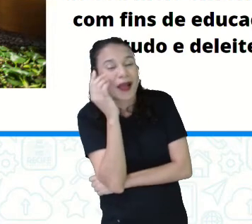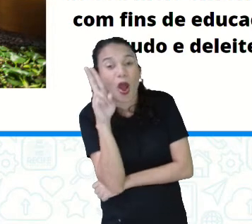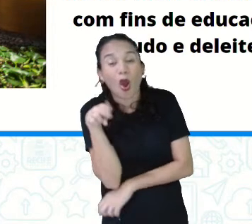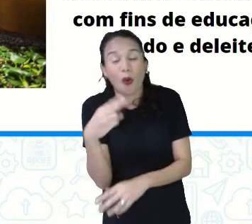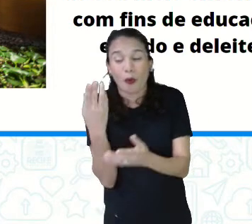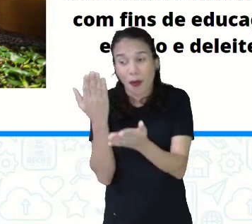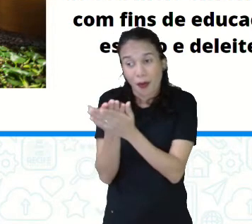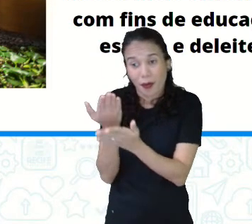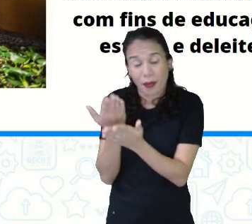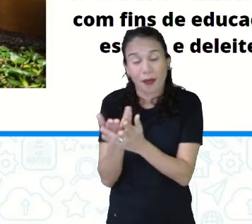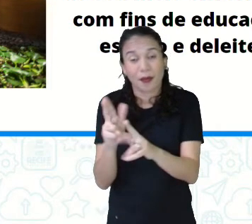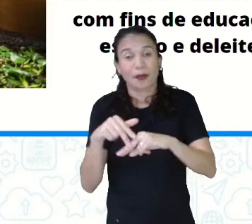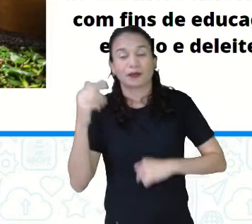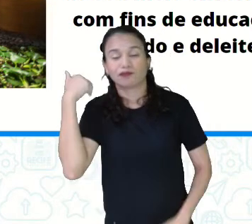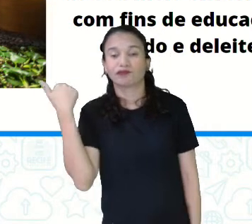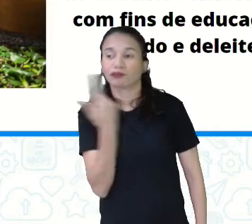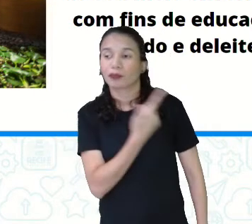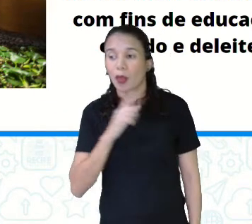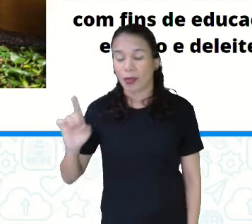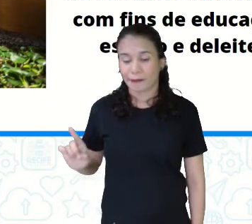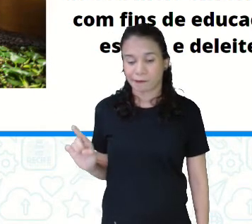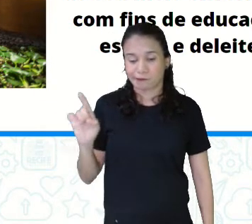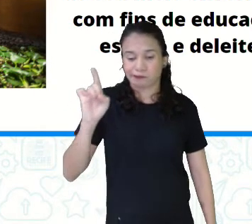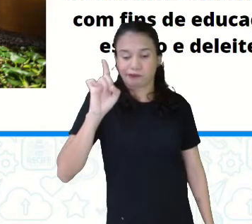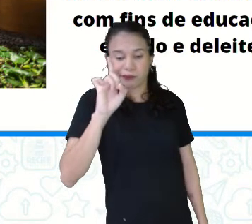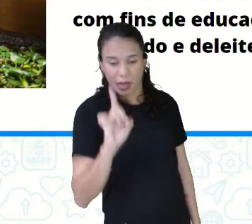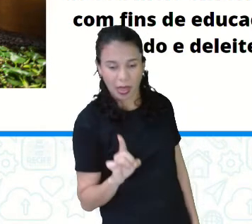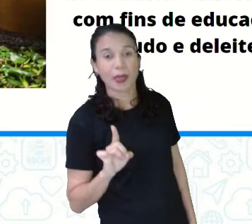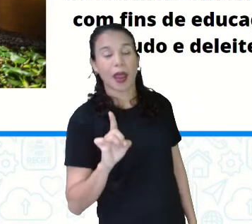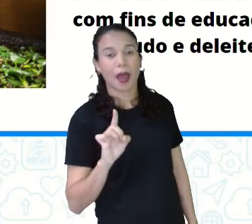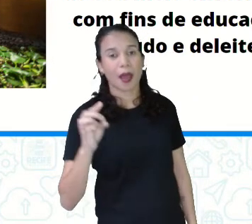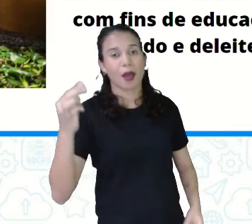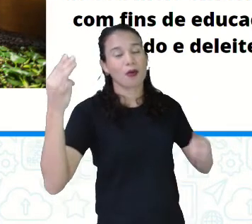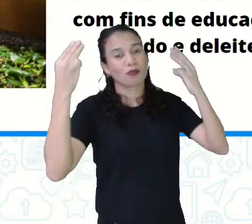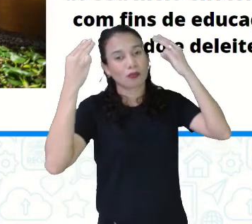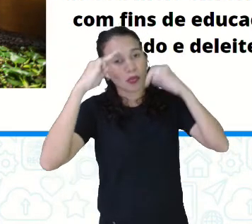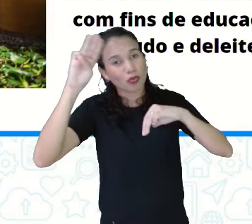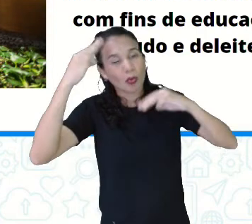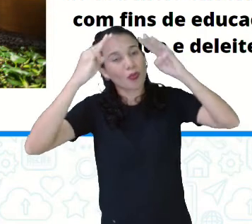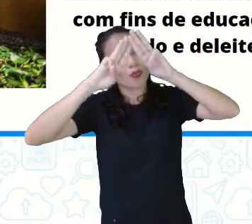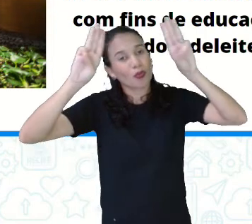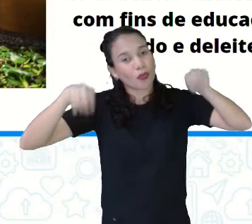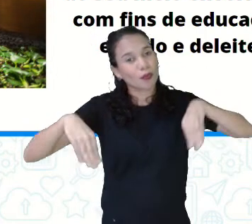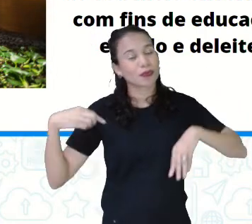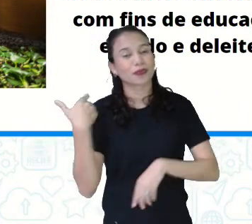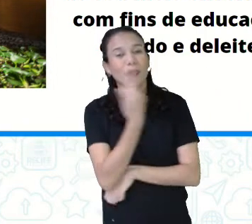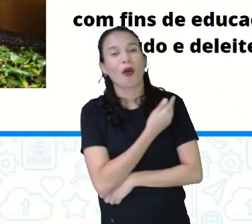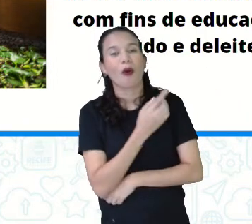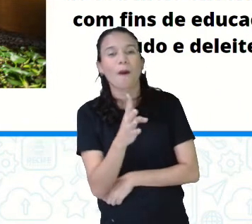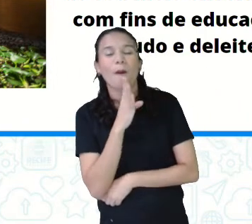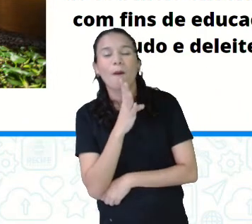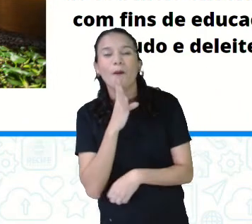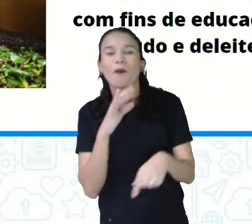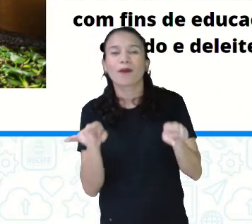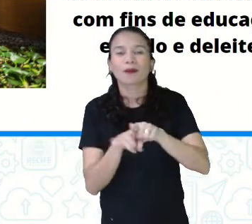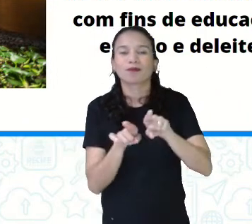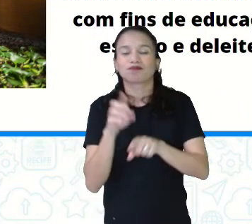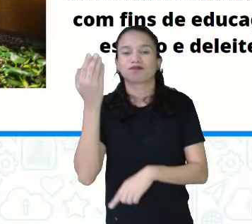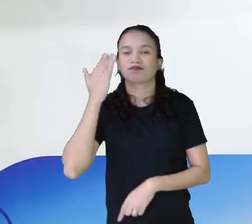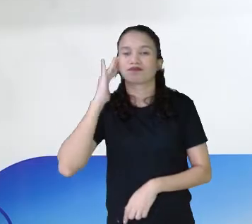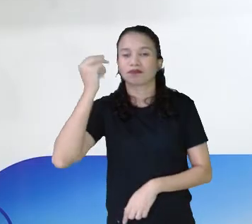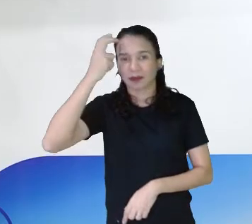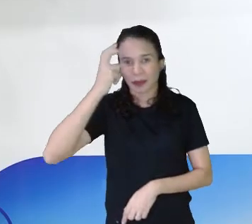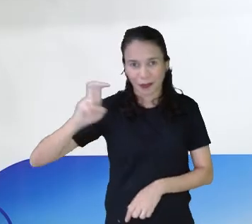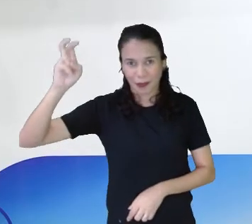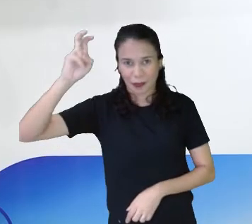estudo. Então, quando a gente entra no museu, a gente vai conhecendo e a gente vai entendendo a nossa